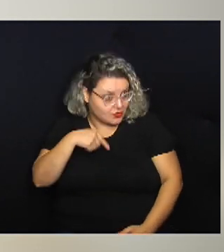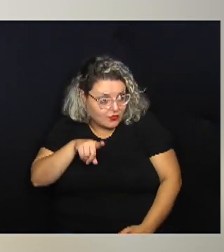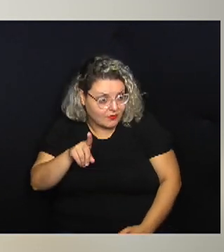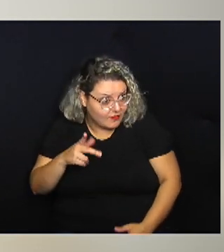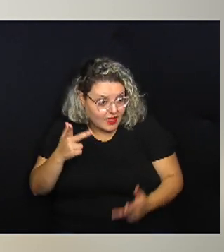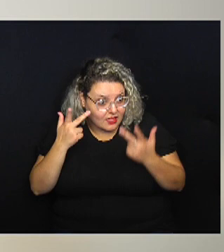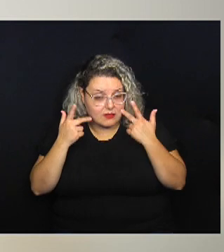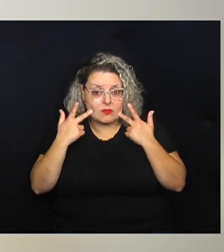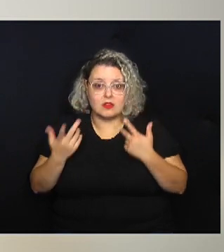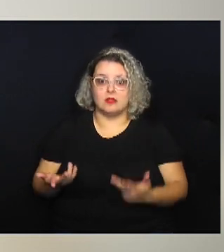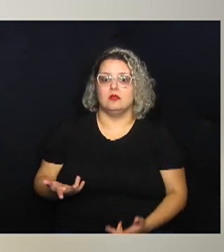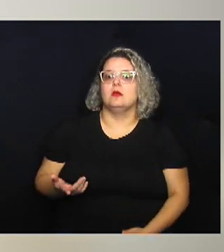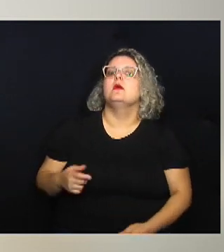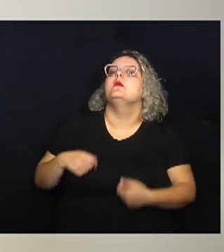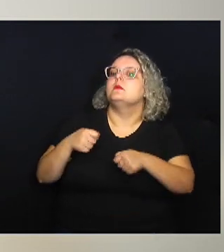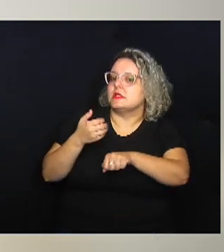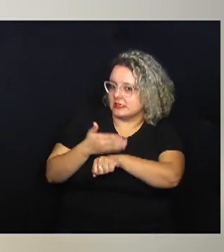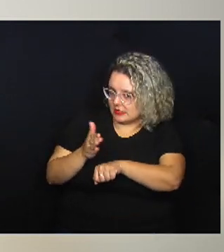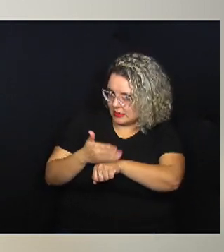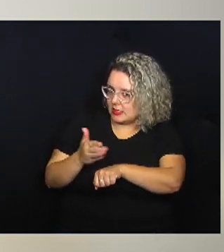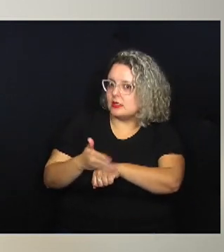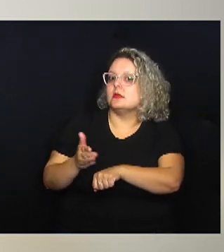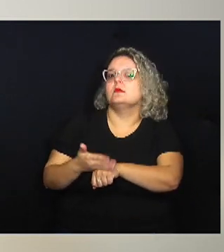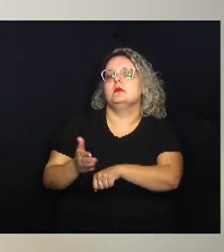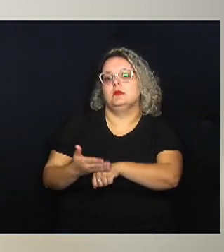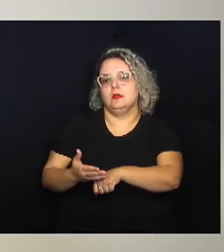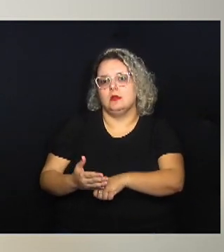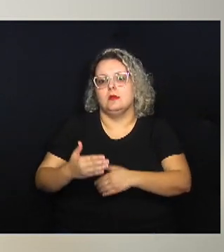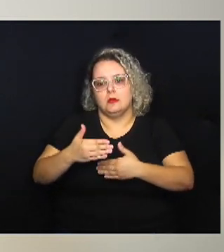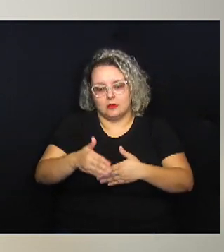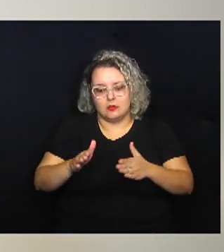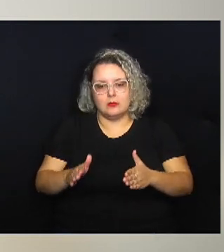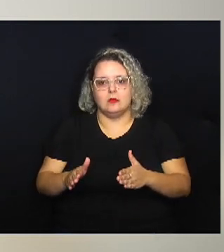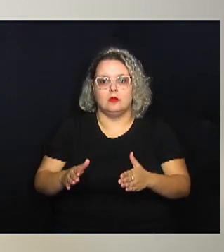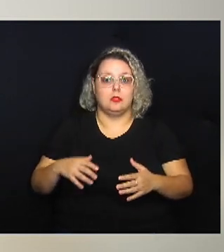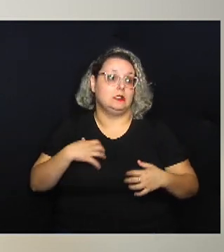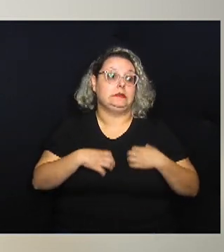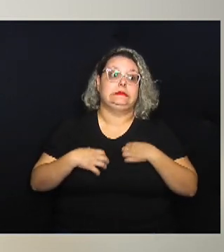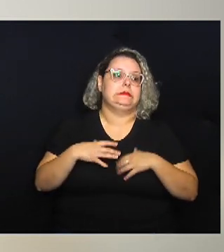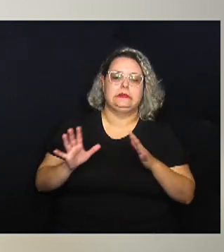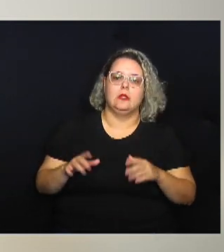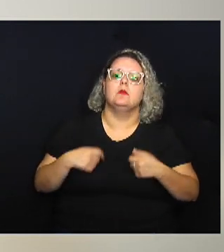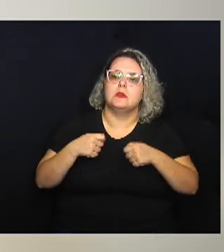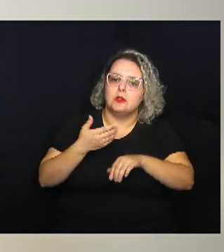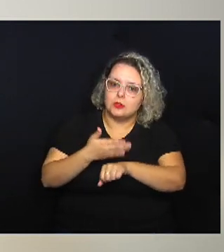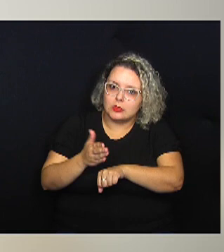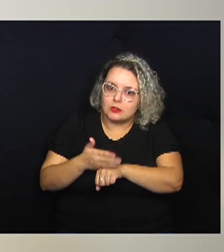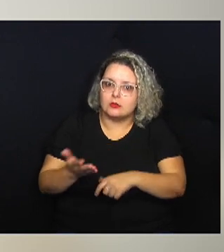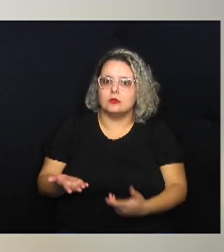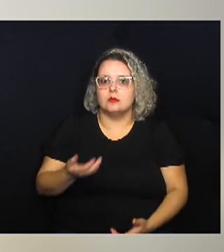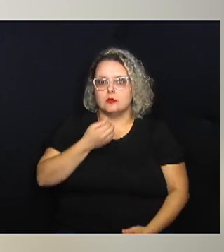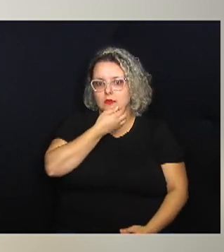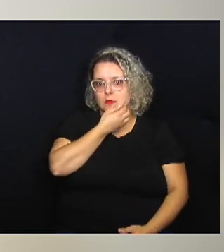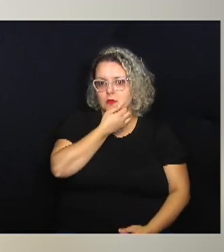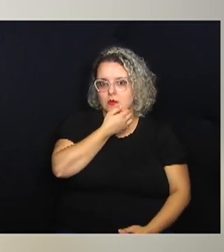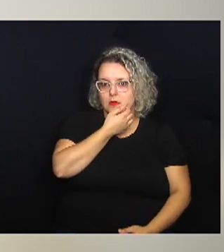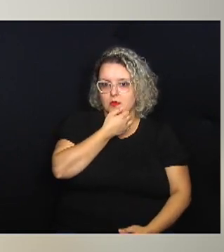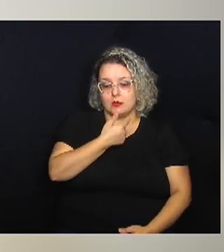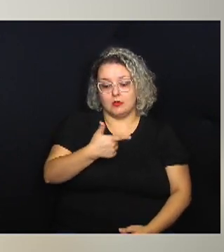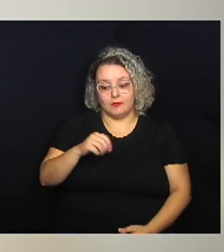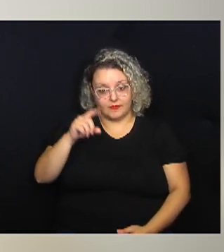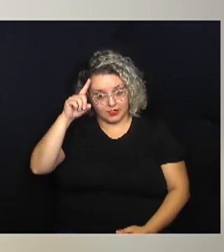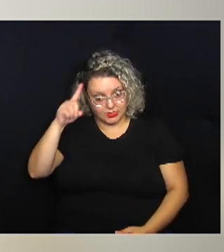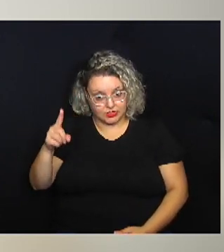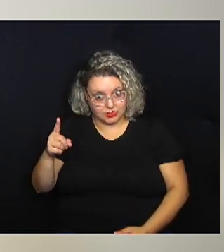você faz um treinamento treinamento para ele ficar na caixa sem ficar desesperado eu fiz um treinamento de 20 dias com ele na caixa